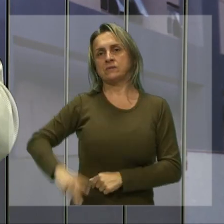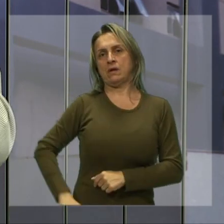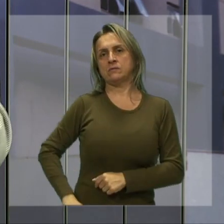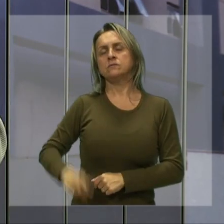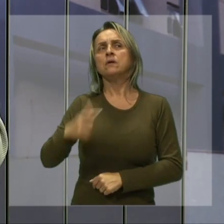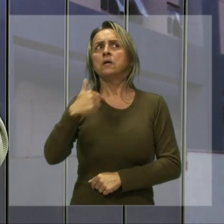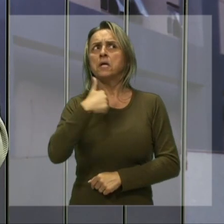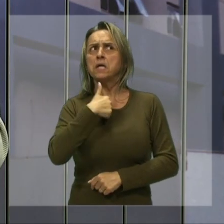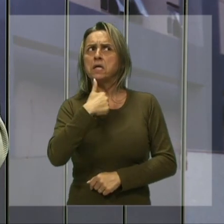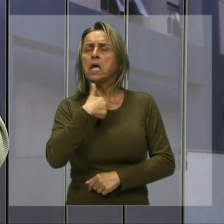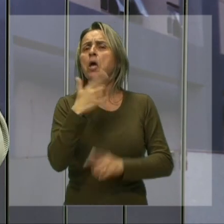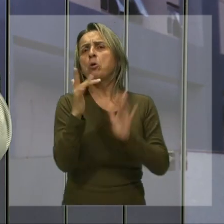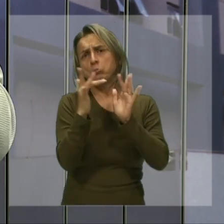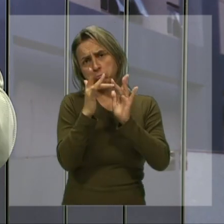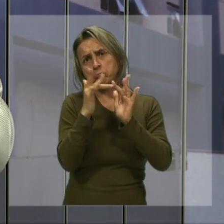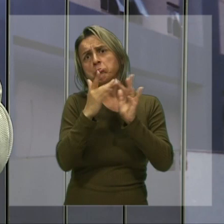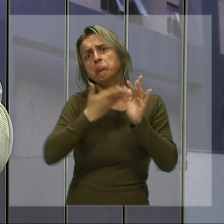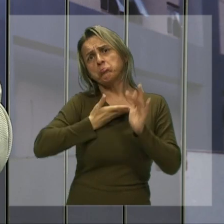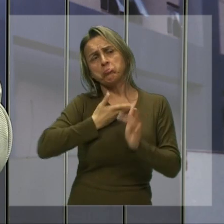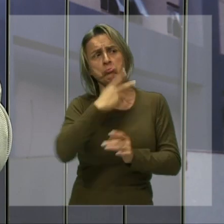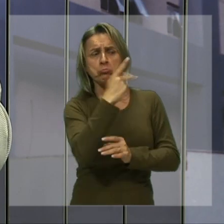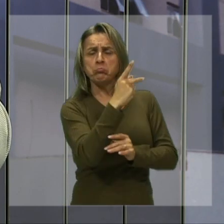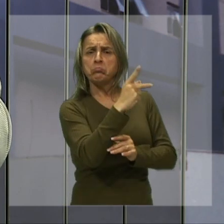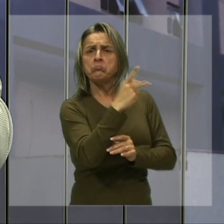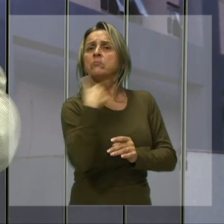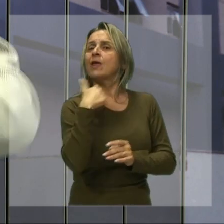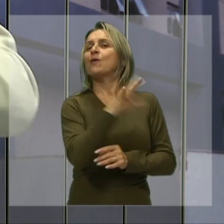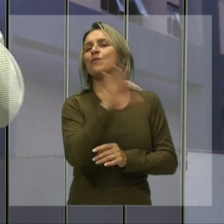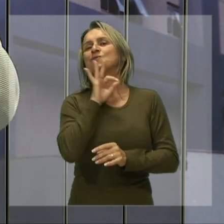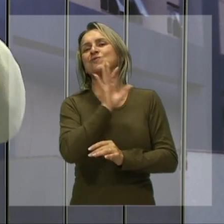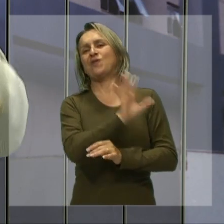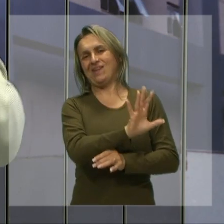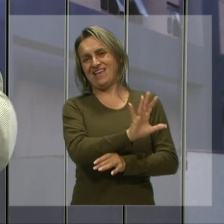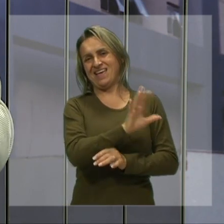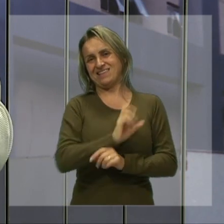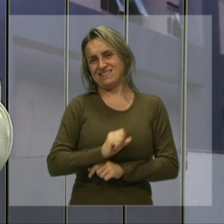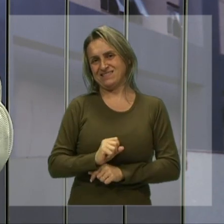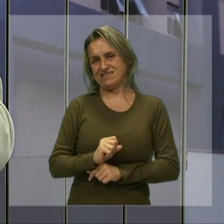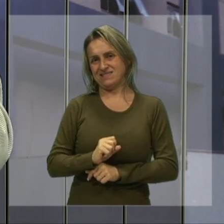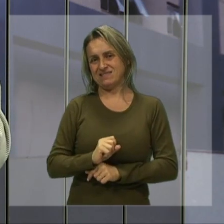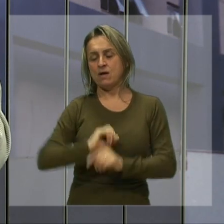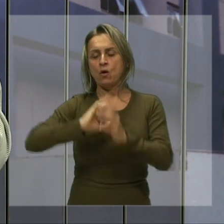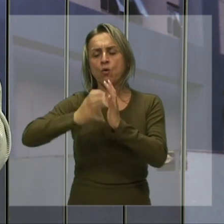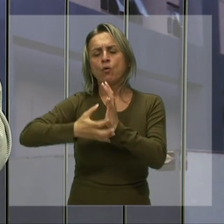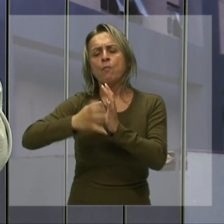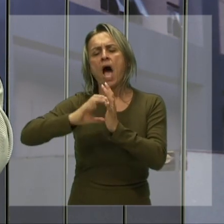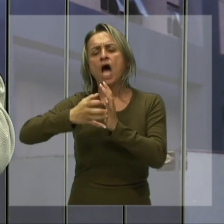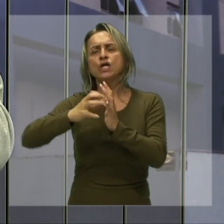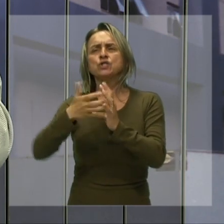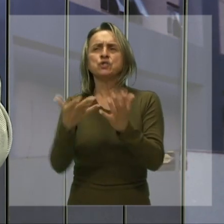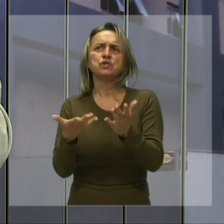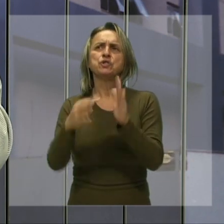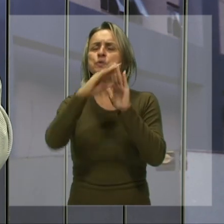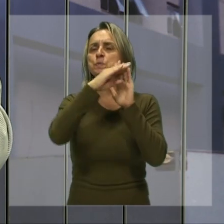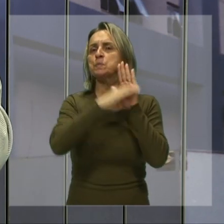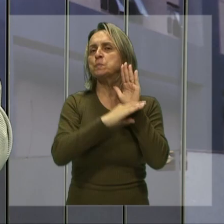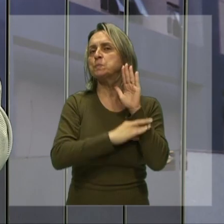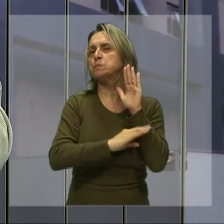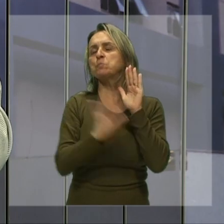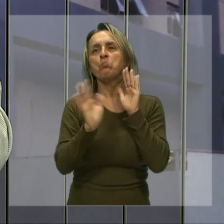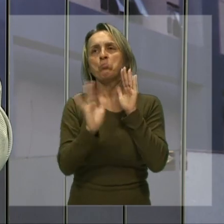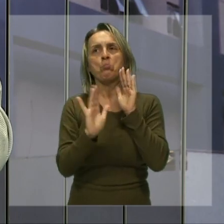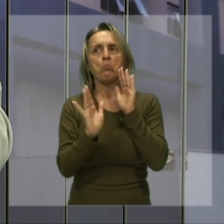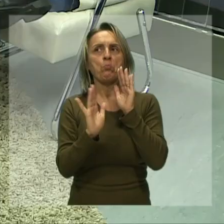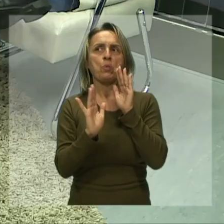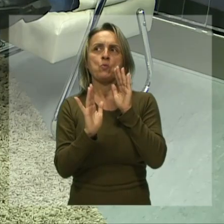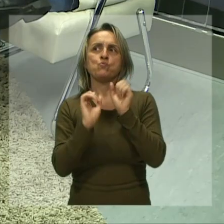eu optei pelo Podemos e a gente construiu ali. O partido em si, a nominata do partido, não correspondeu como